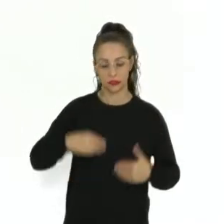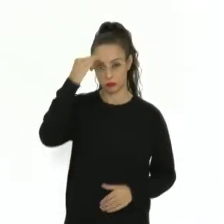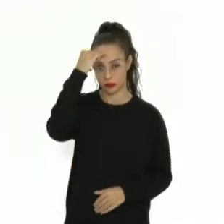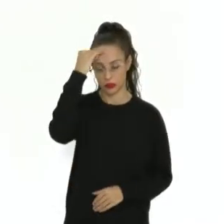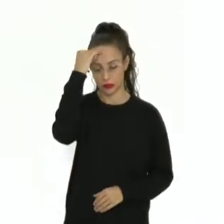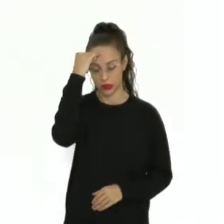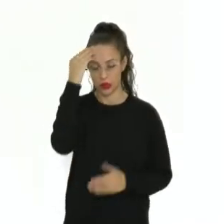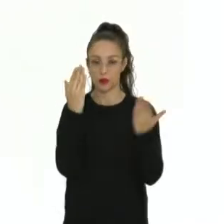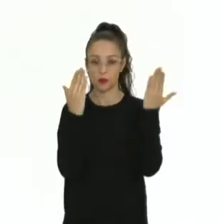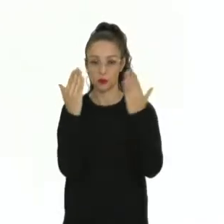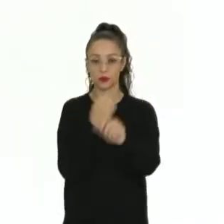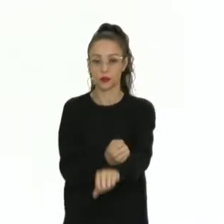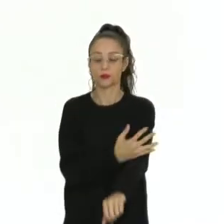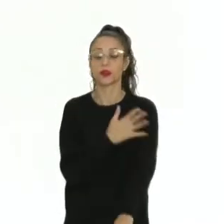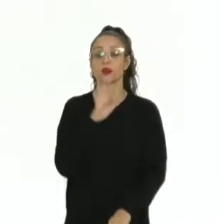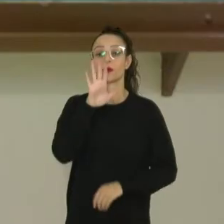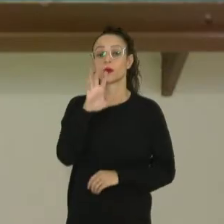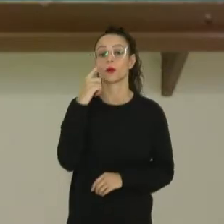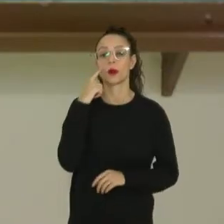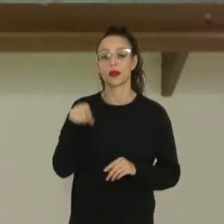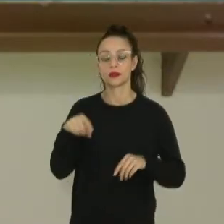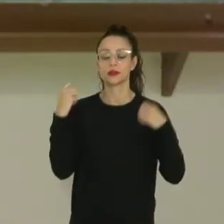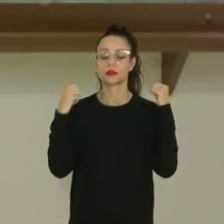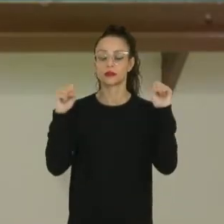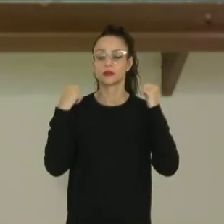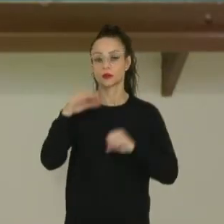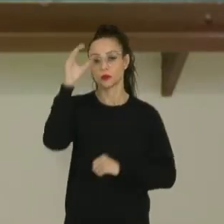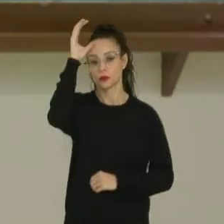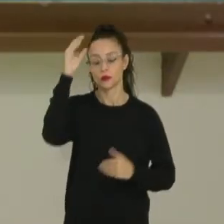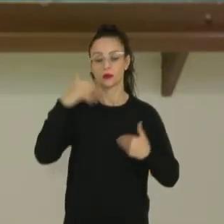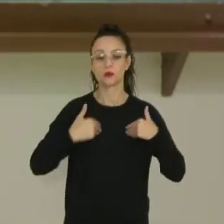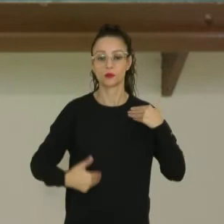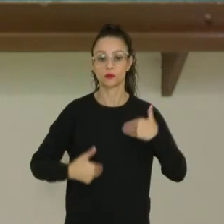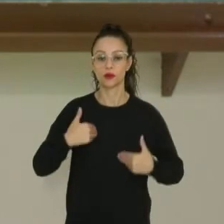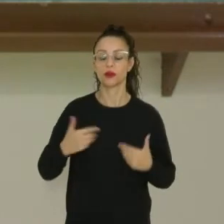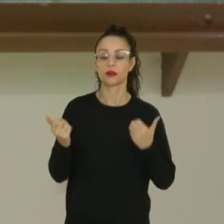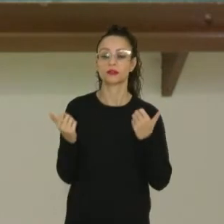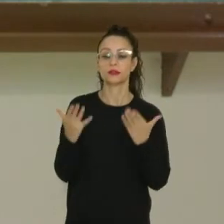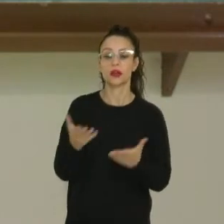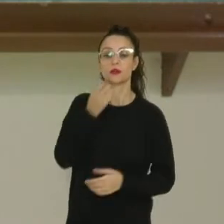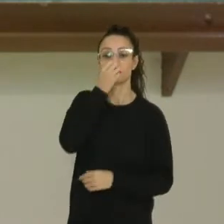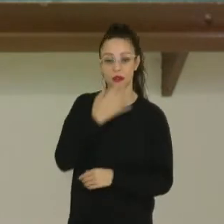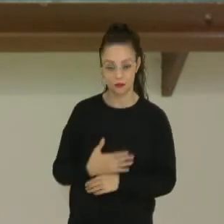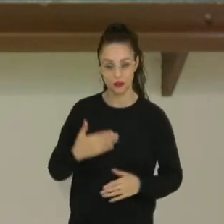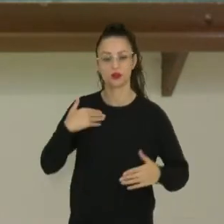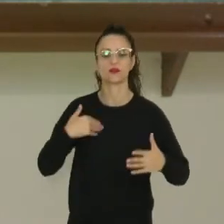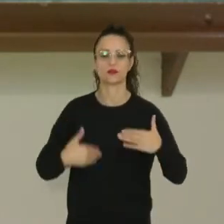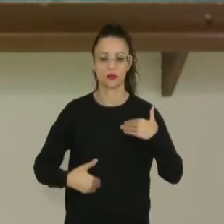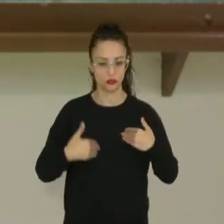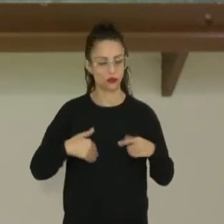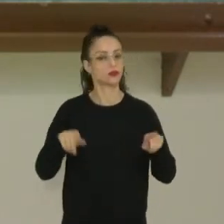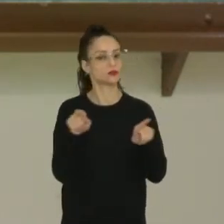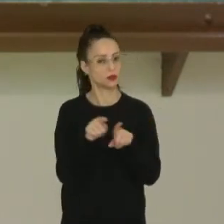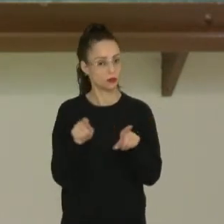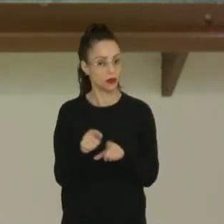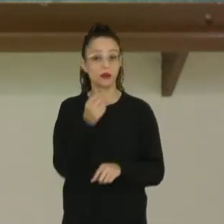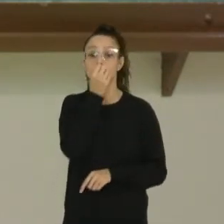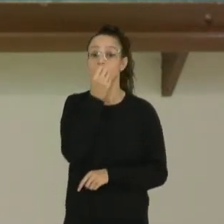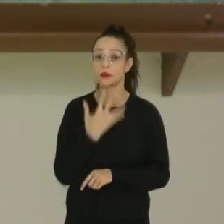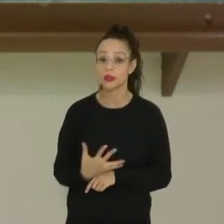emocionais. Então essa ginástica de conscientização corporal, ela traz os benefícios físicos, mas também